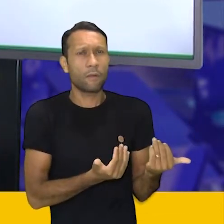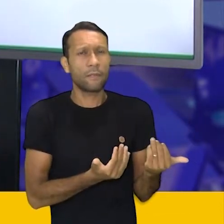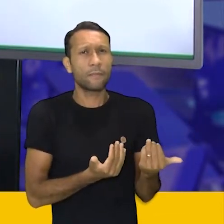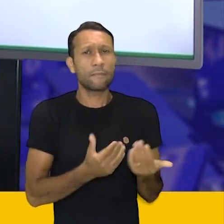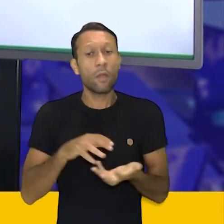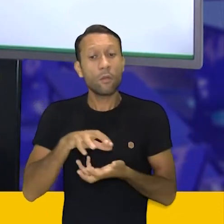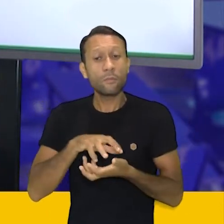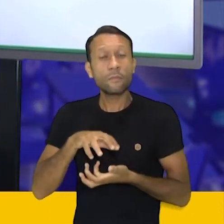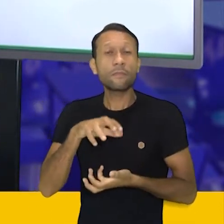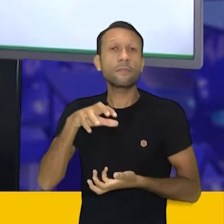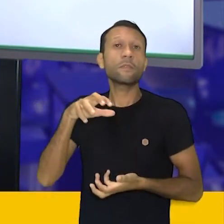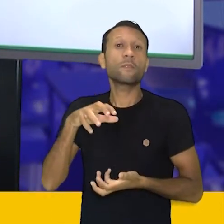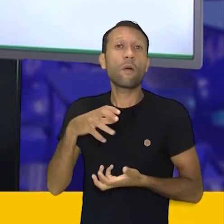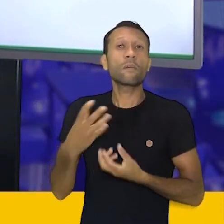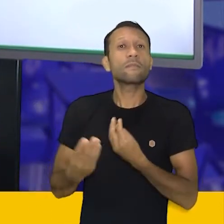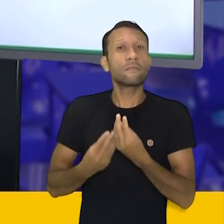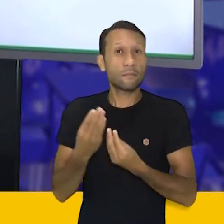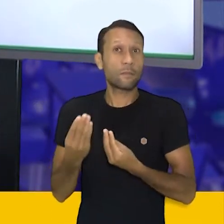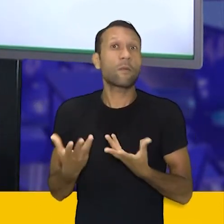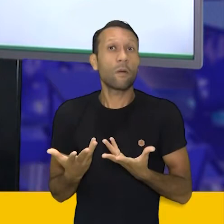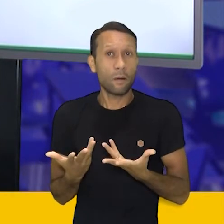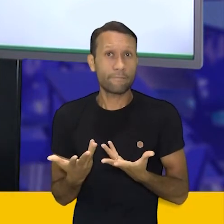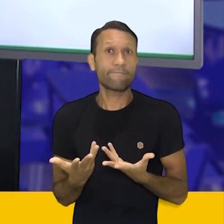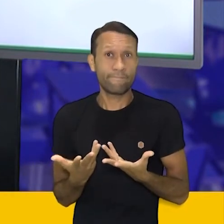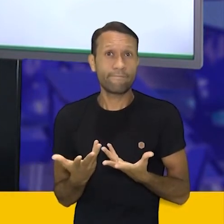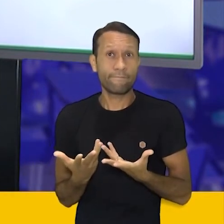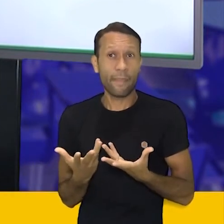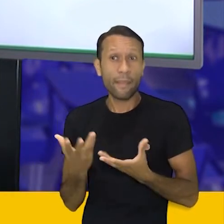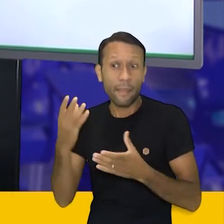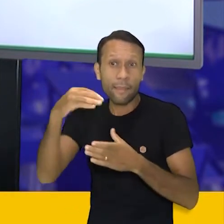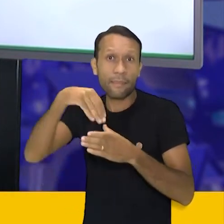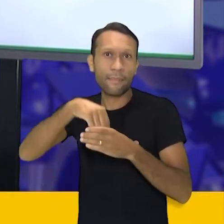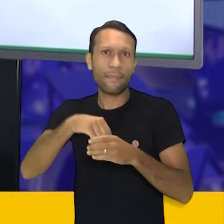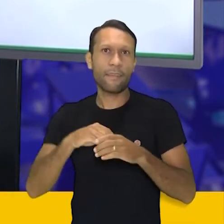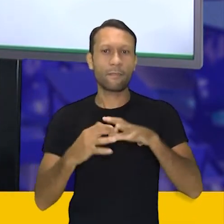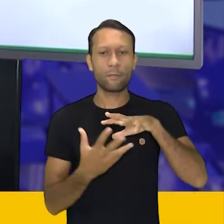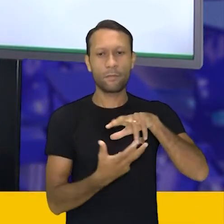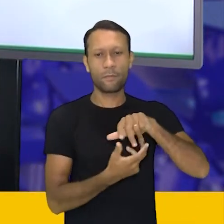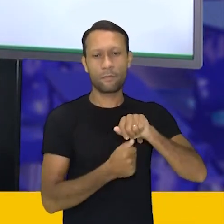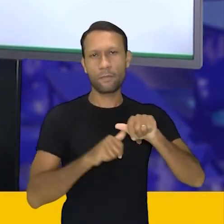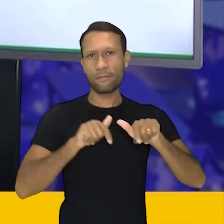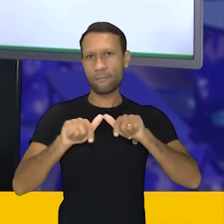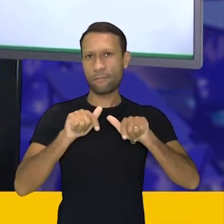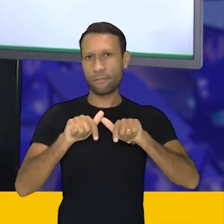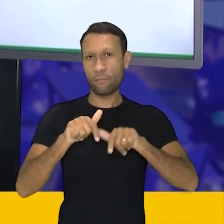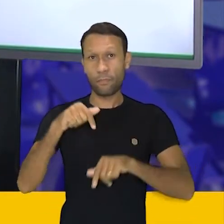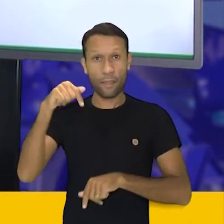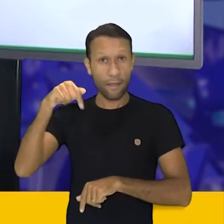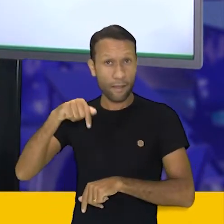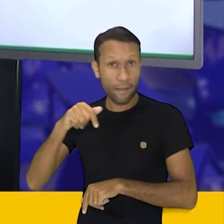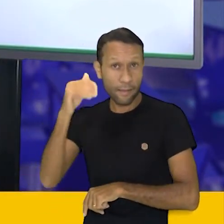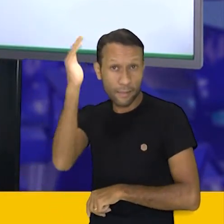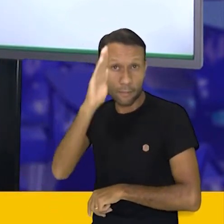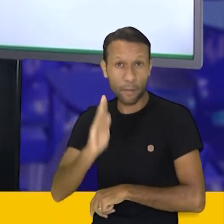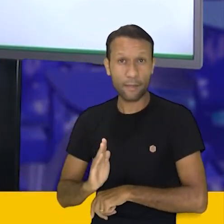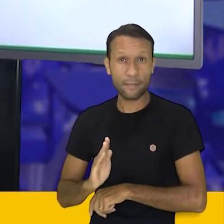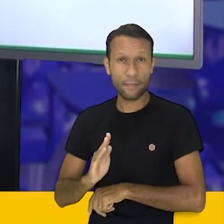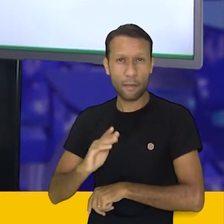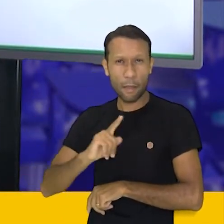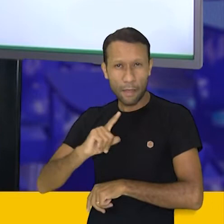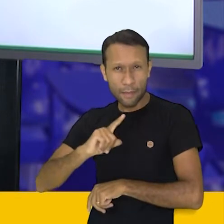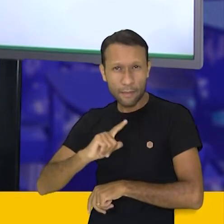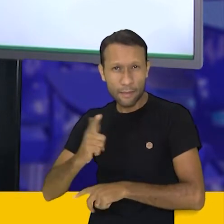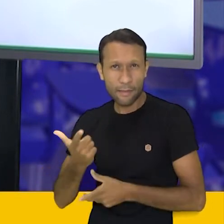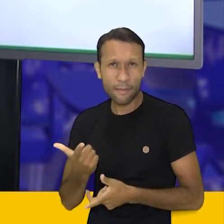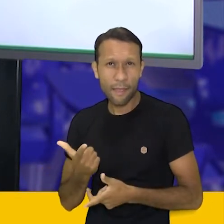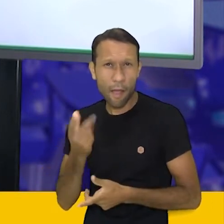os idosos? Como se colocam, ou como estão colocados no mundo do trabalho hoje, por exemplo, no Brasil? Será que tem espaço